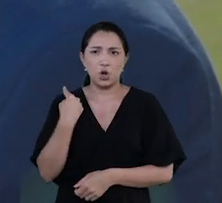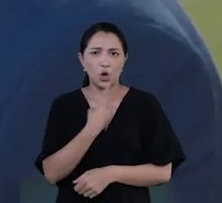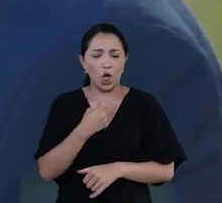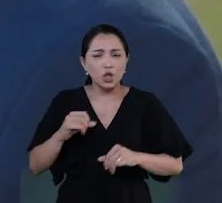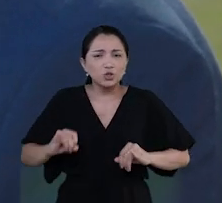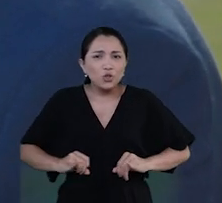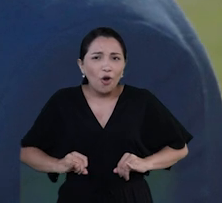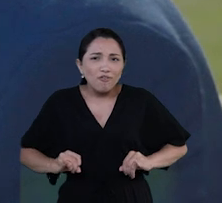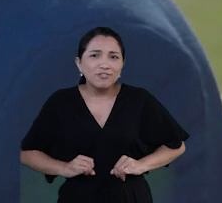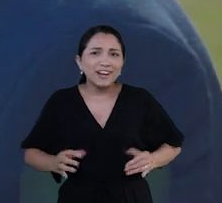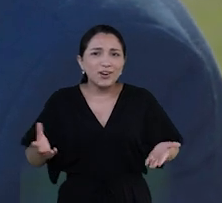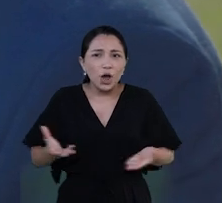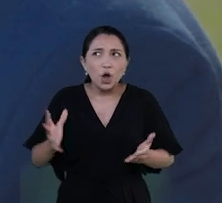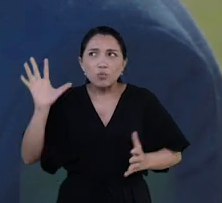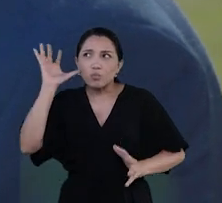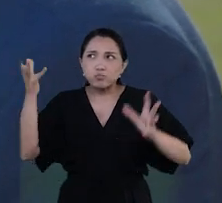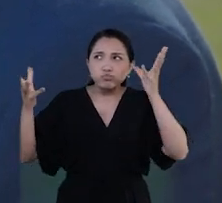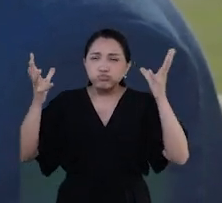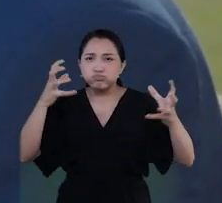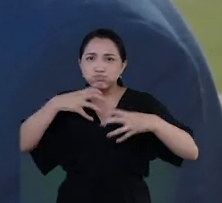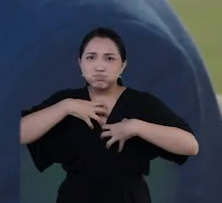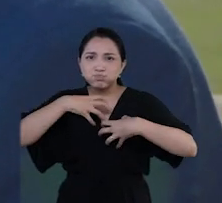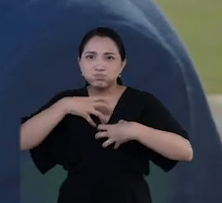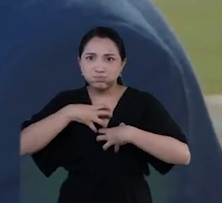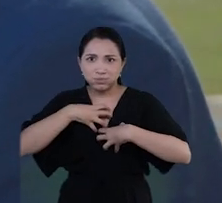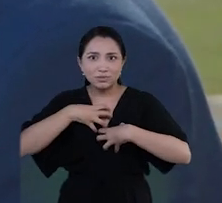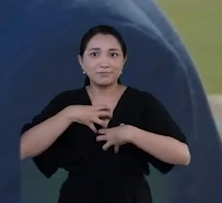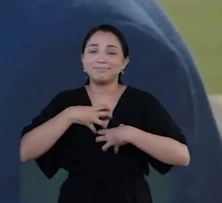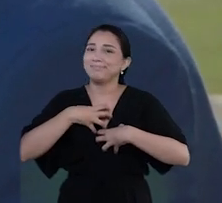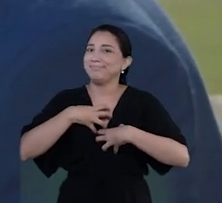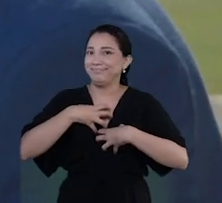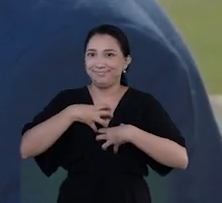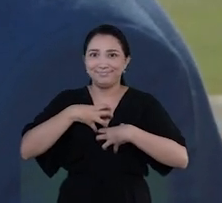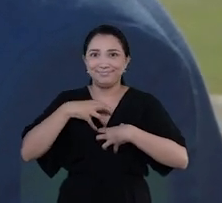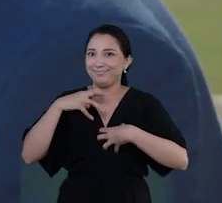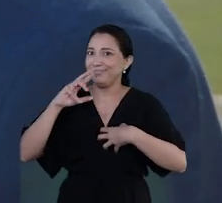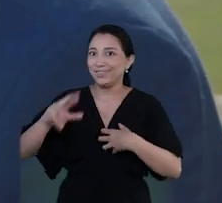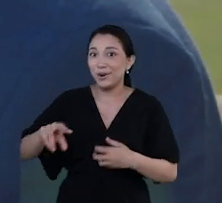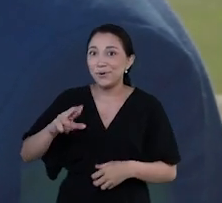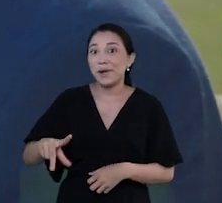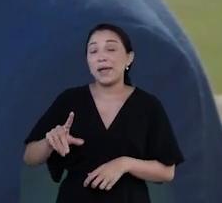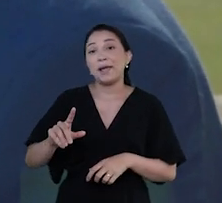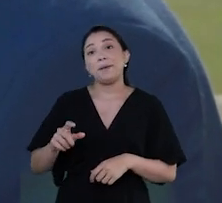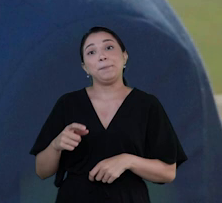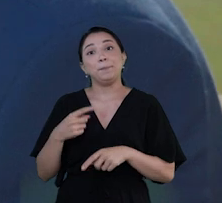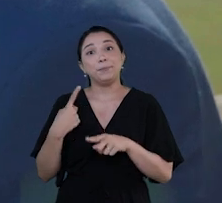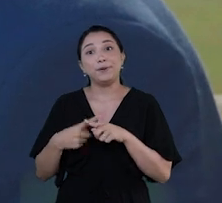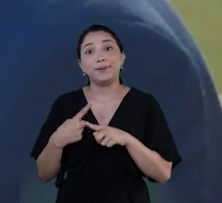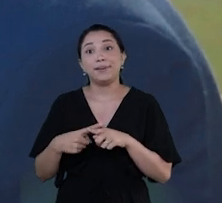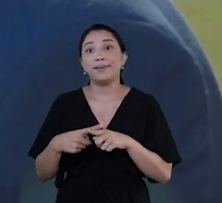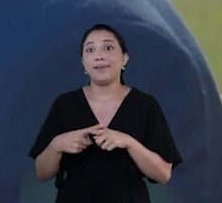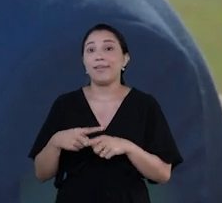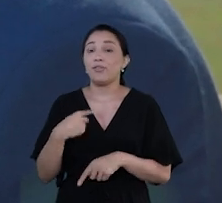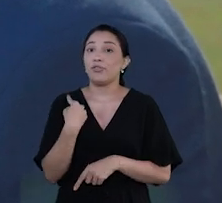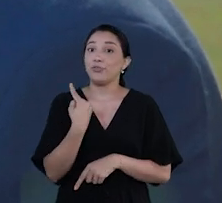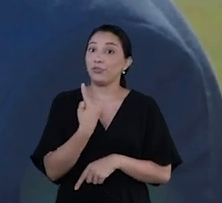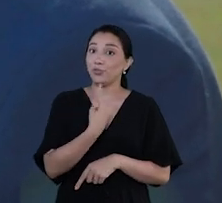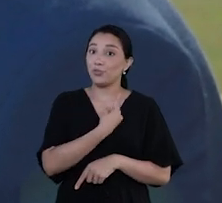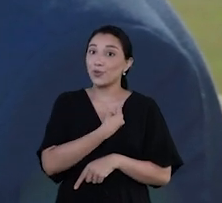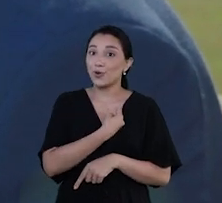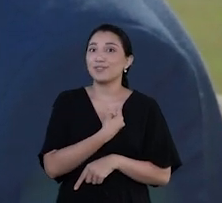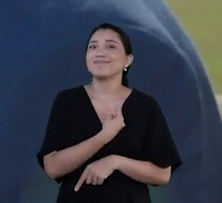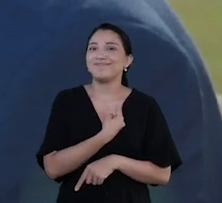efeitos da mudança climática e sim das consequências n da atuação eh predatória